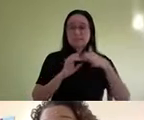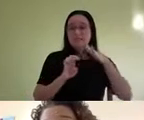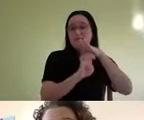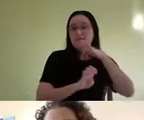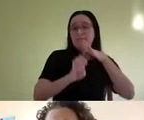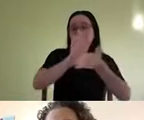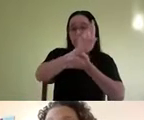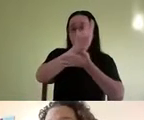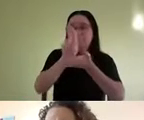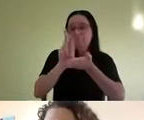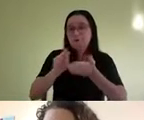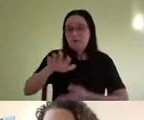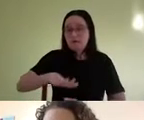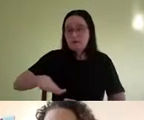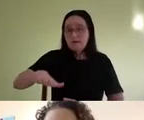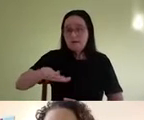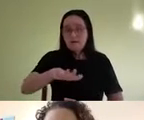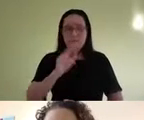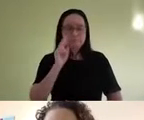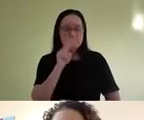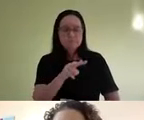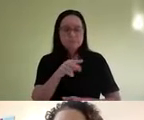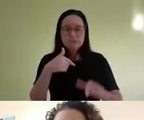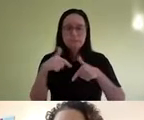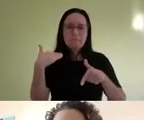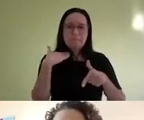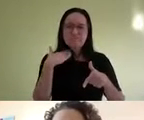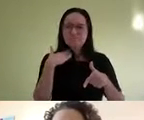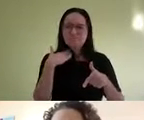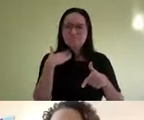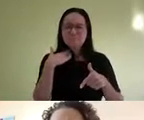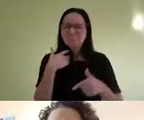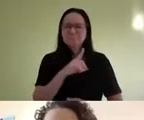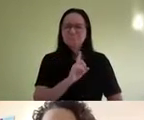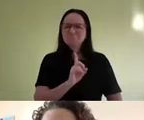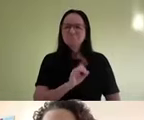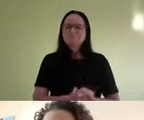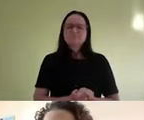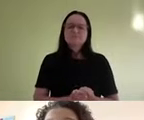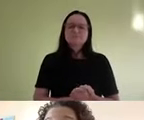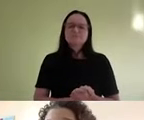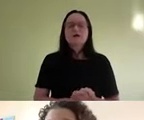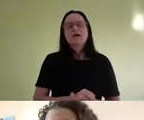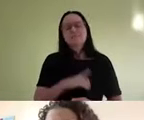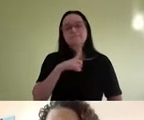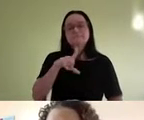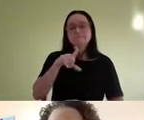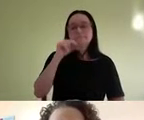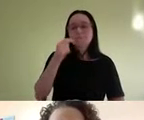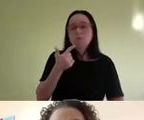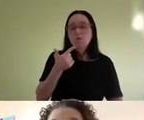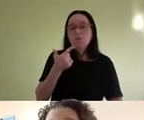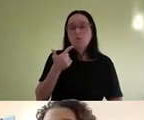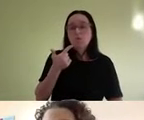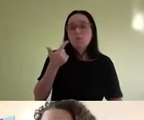áreas e o banco não foi muito atrativo, então eu optei por trabalhar numa outra consultoria